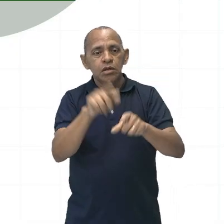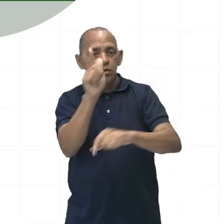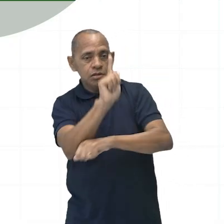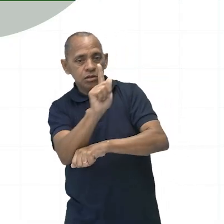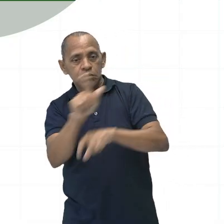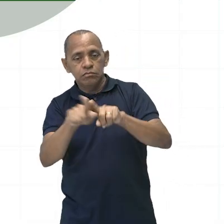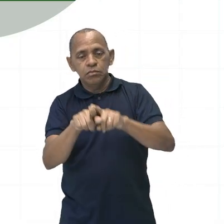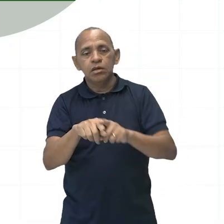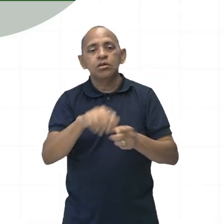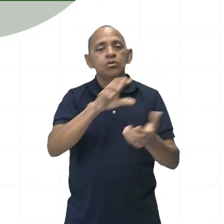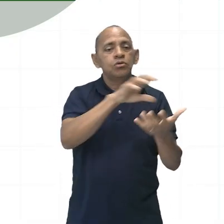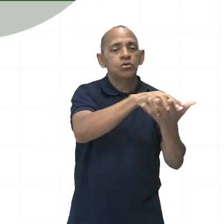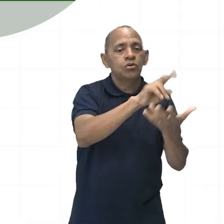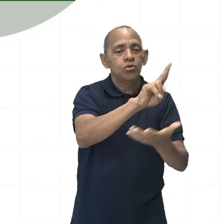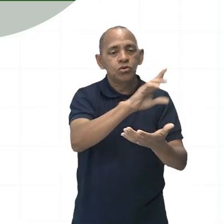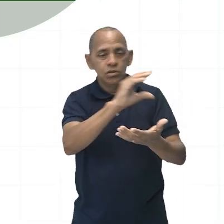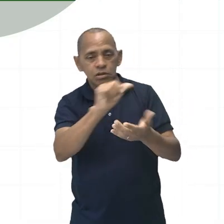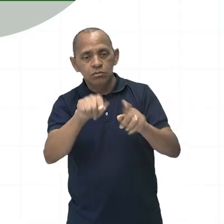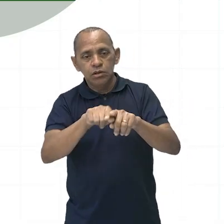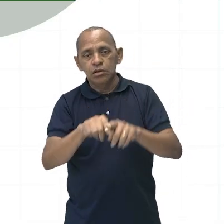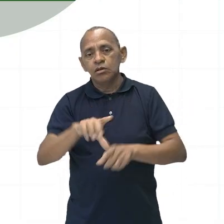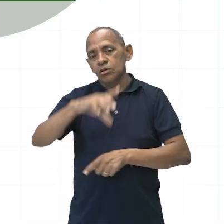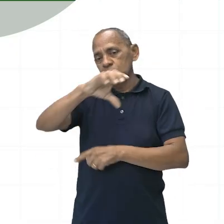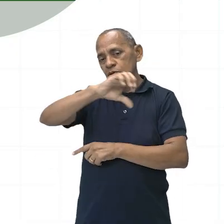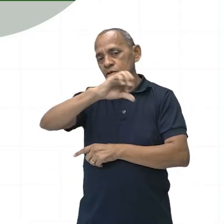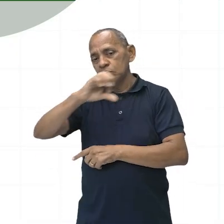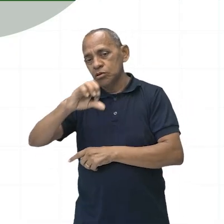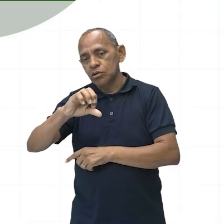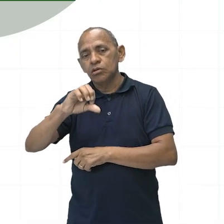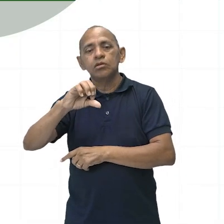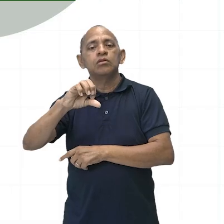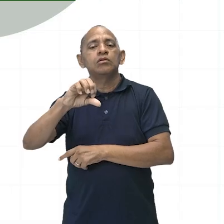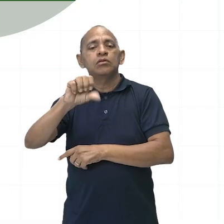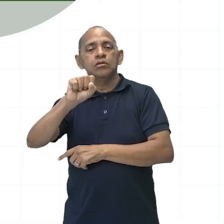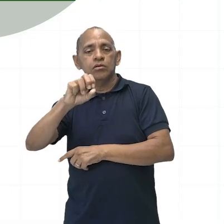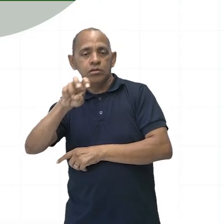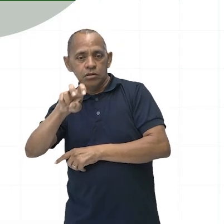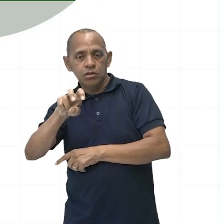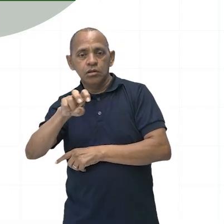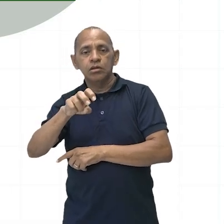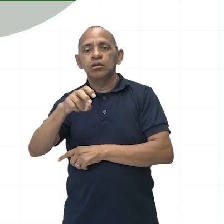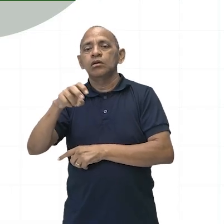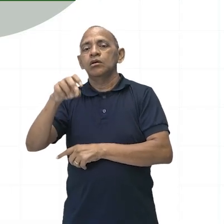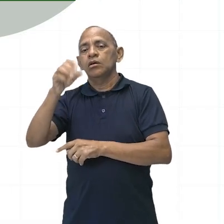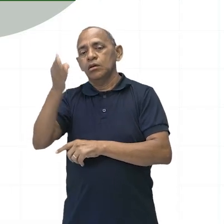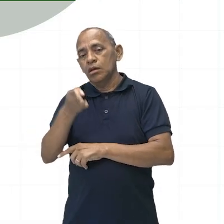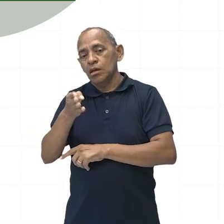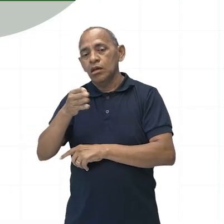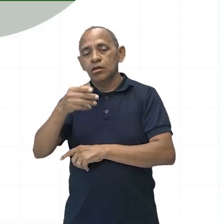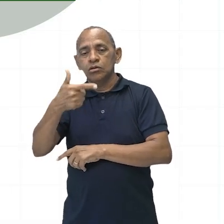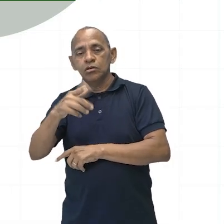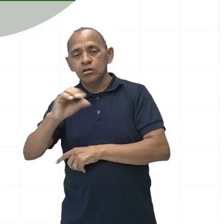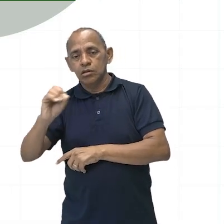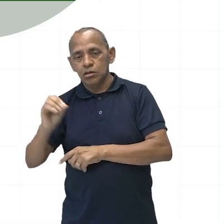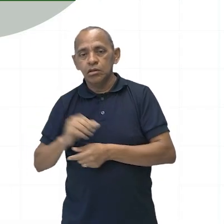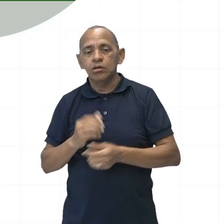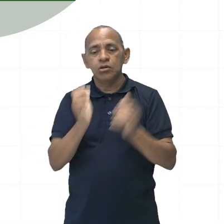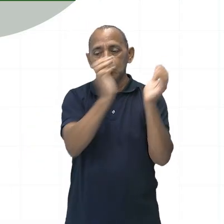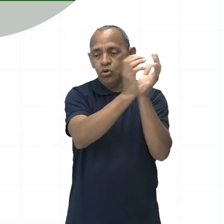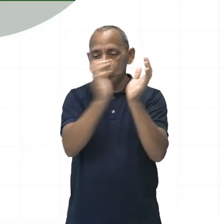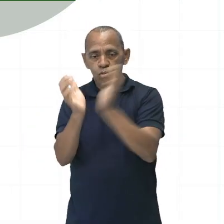de Conservação, segundo a Lei 9.985, de 2000, dividem-se em 2 grupos com